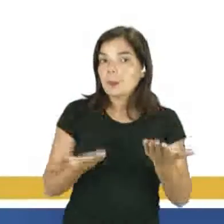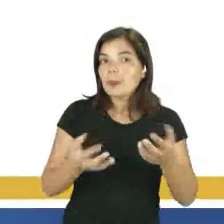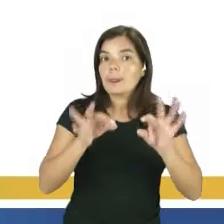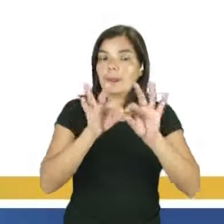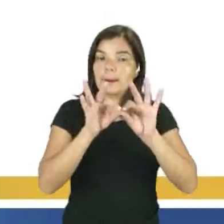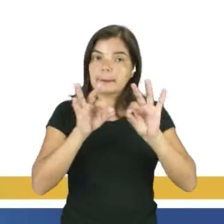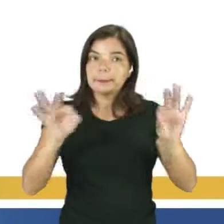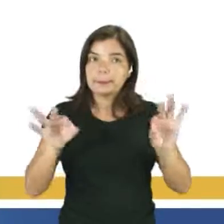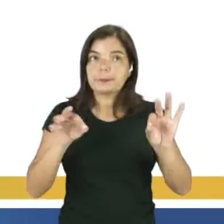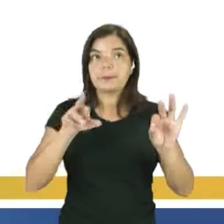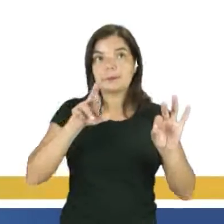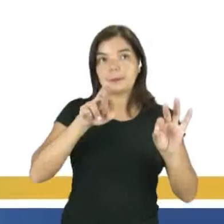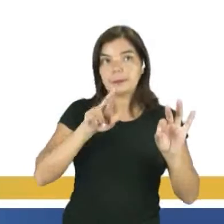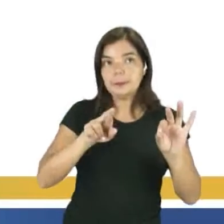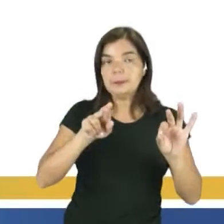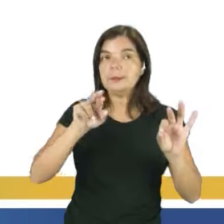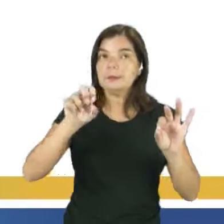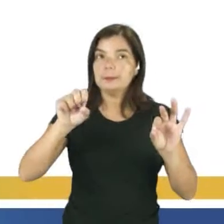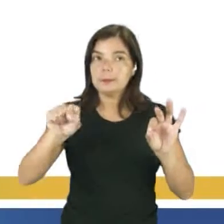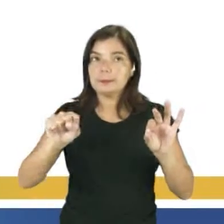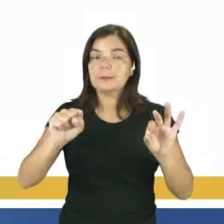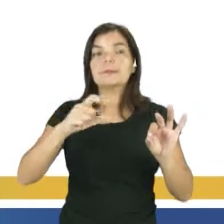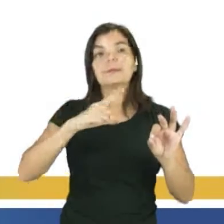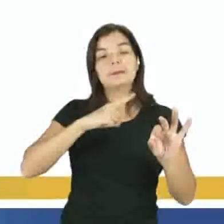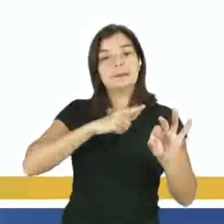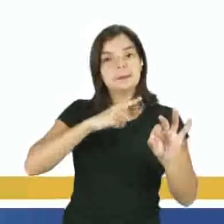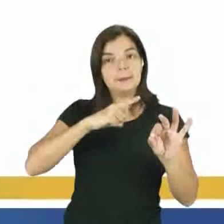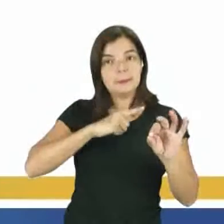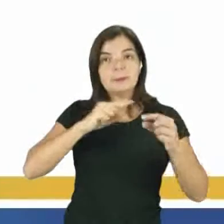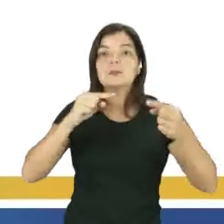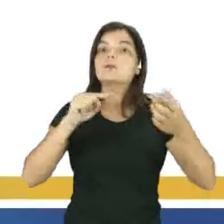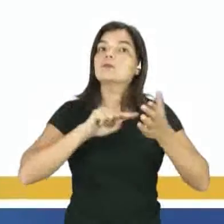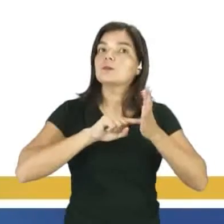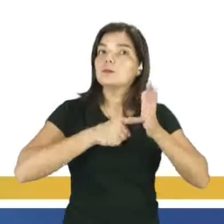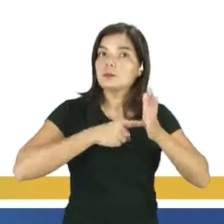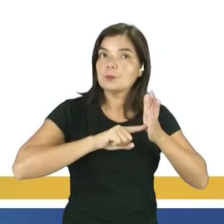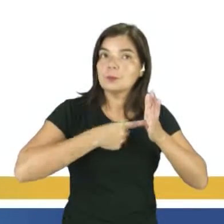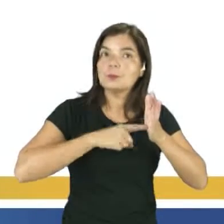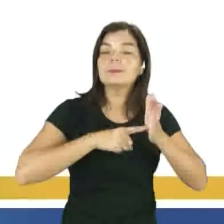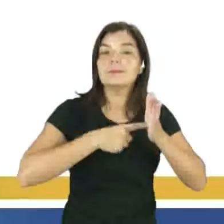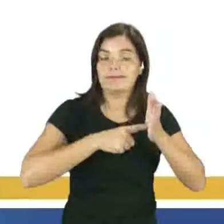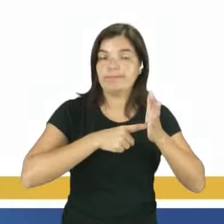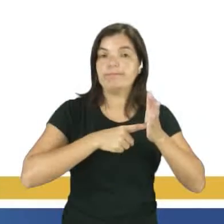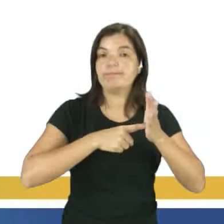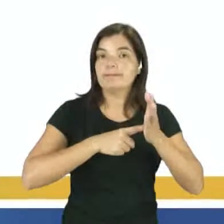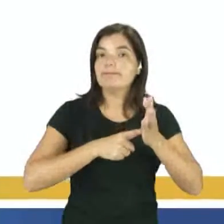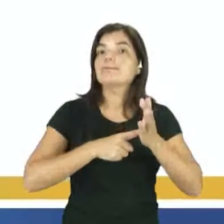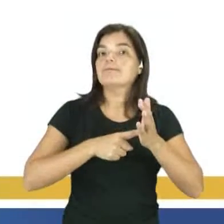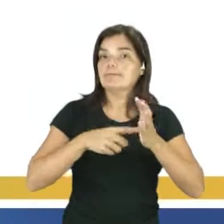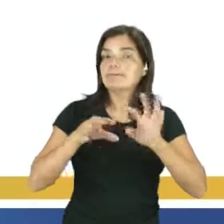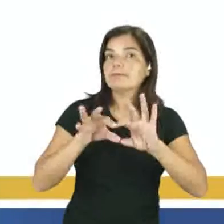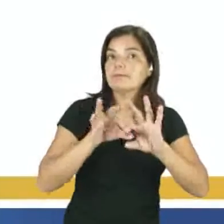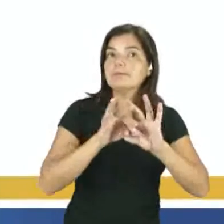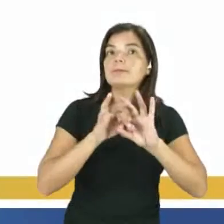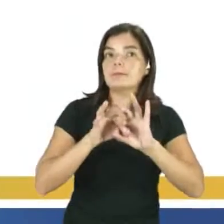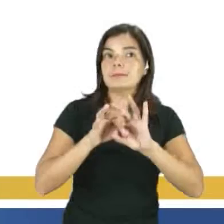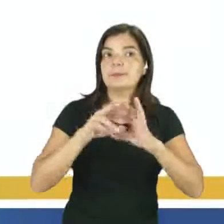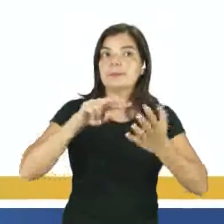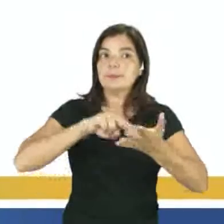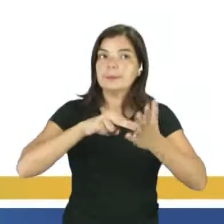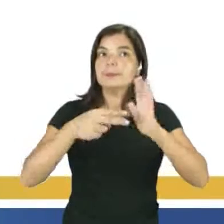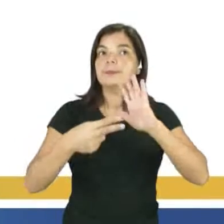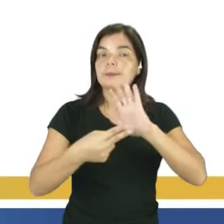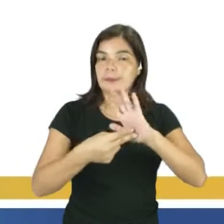Pode acontecer das retas R e S possuírem infinitos pontos em comum, isto